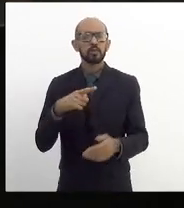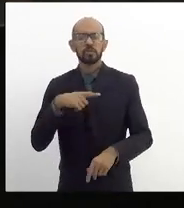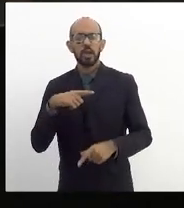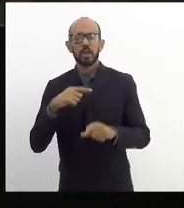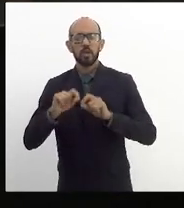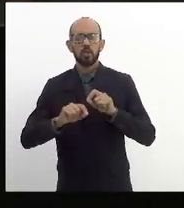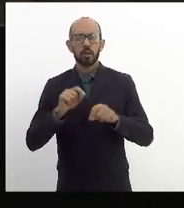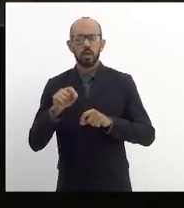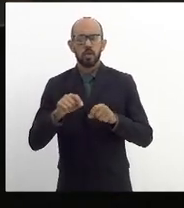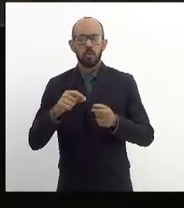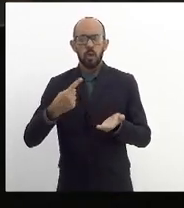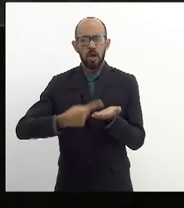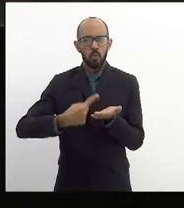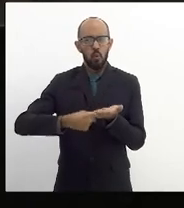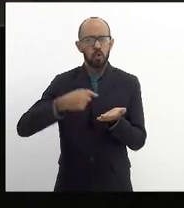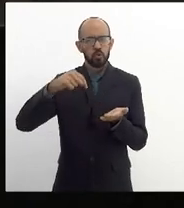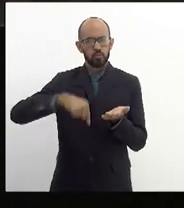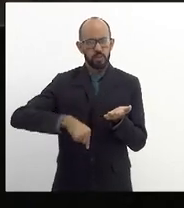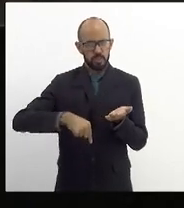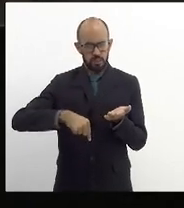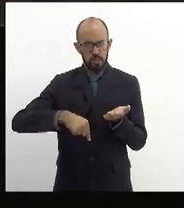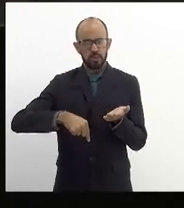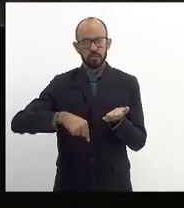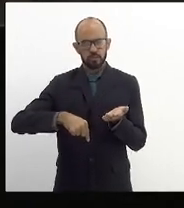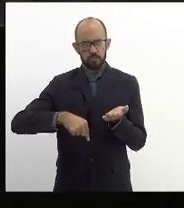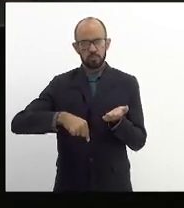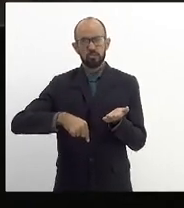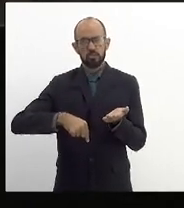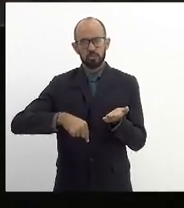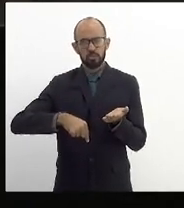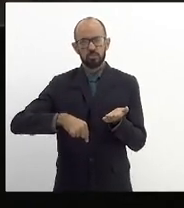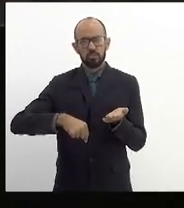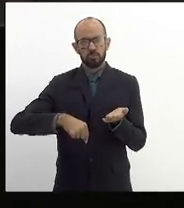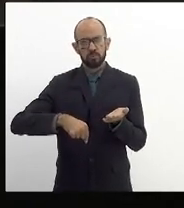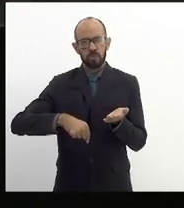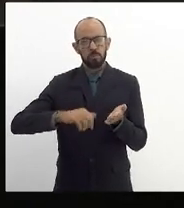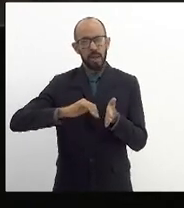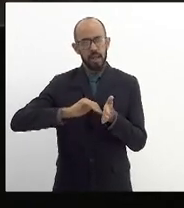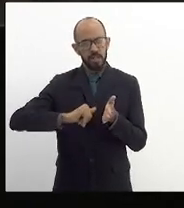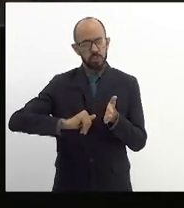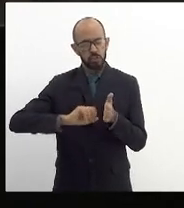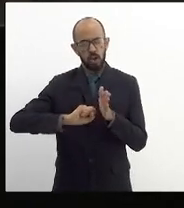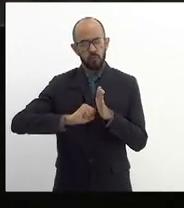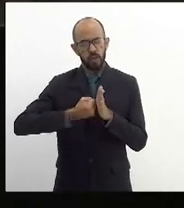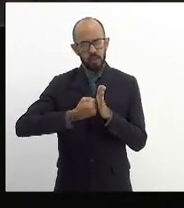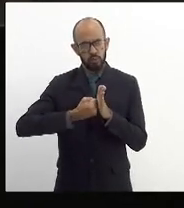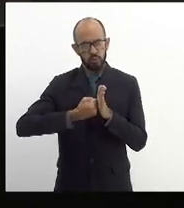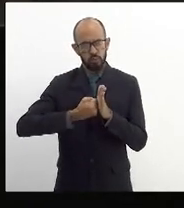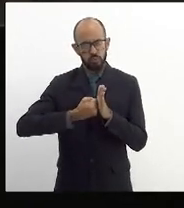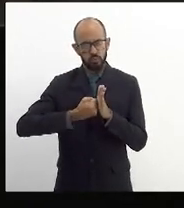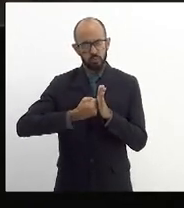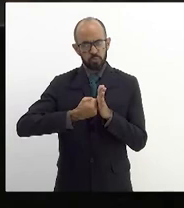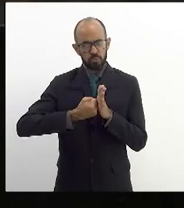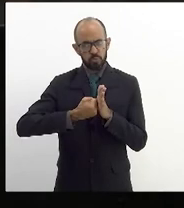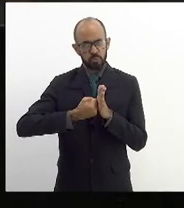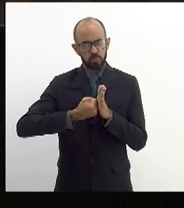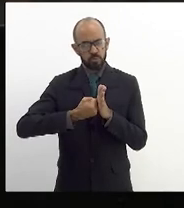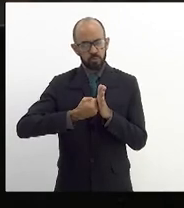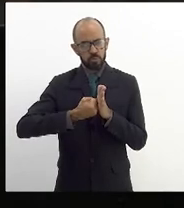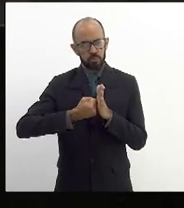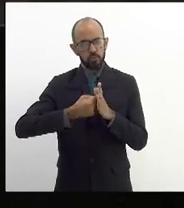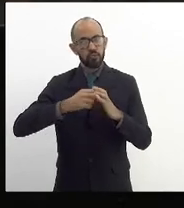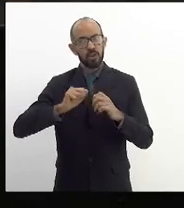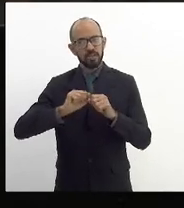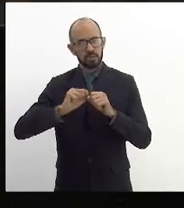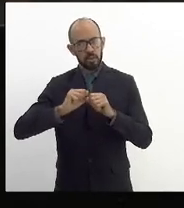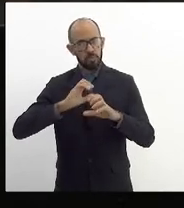um acordo feito nessa casa por várias vezes para retirar o veto né e discutir fazer um canal de